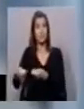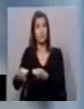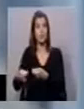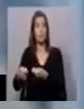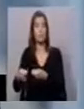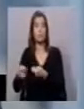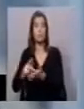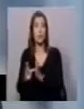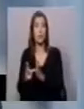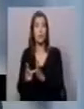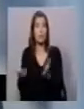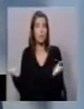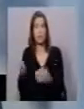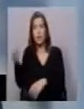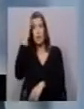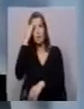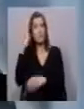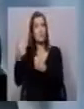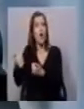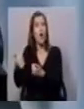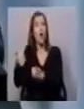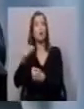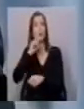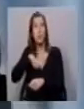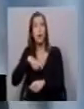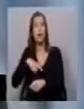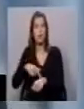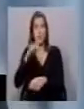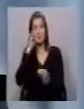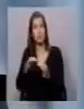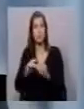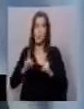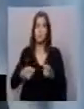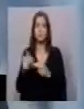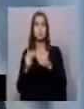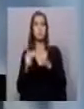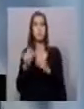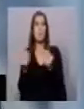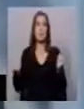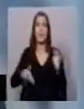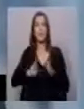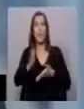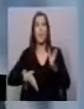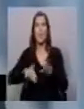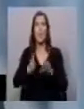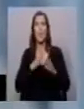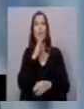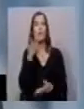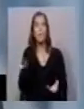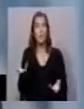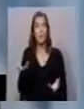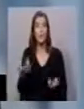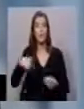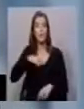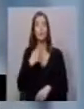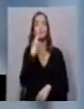técnico, tem todas as capacidades e competências para, dentro de pouco tempo, começar a construir material circulante para a ferrovia. E nós